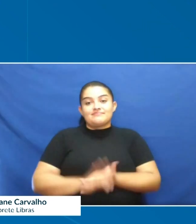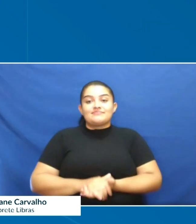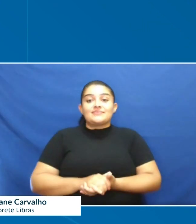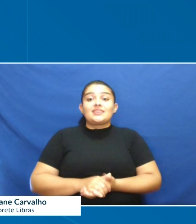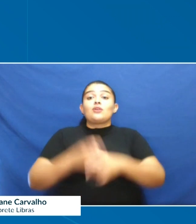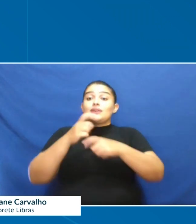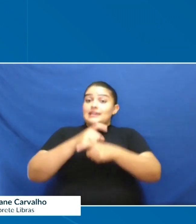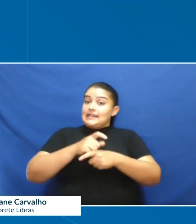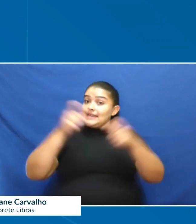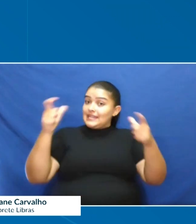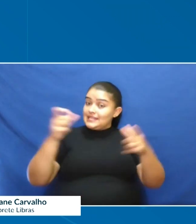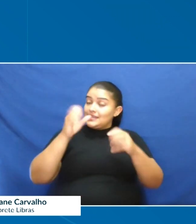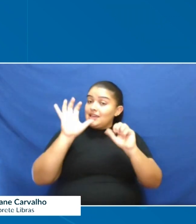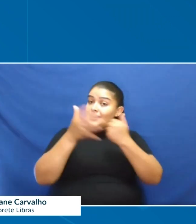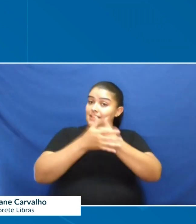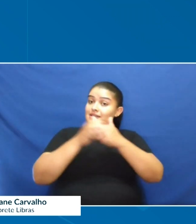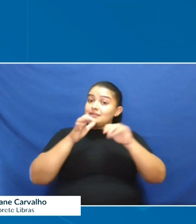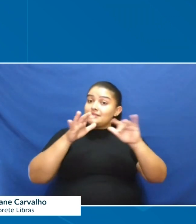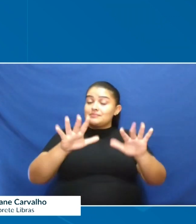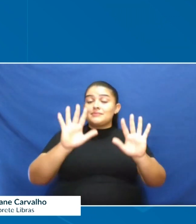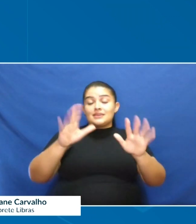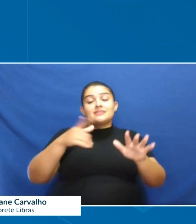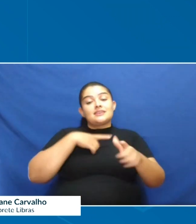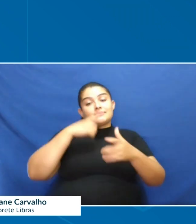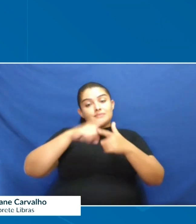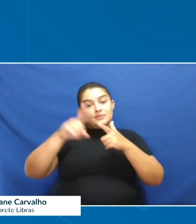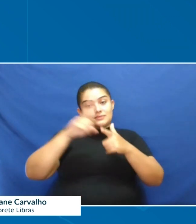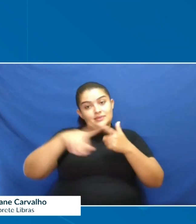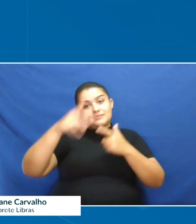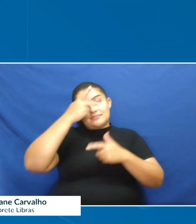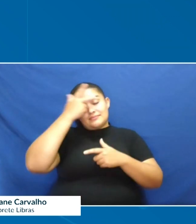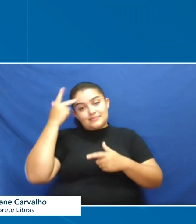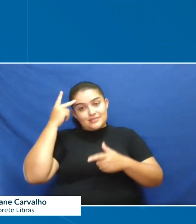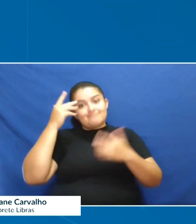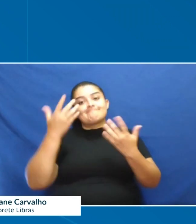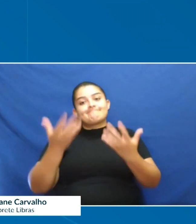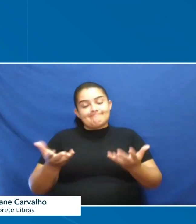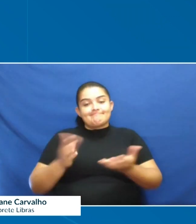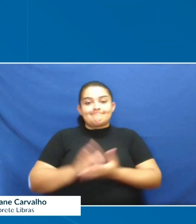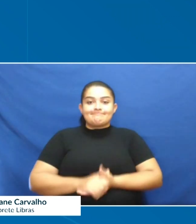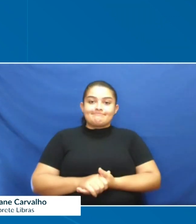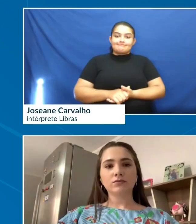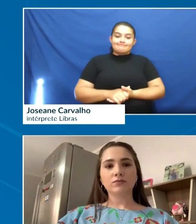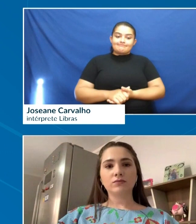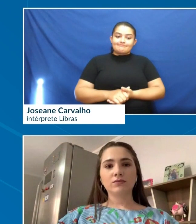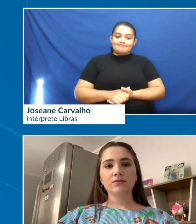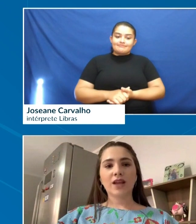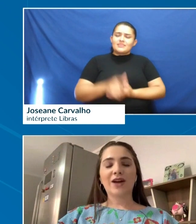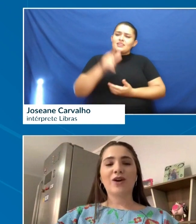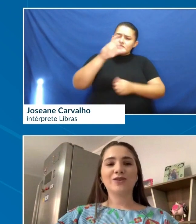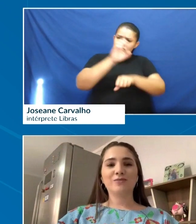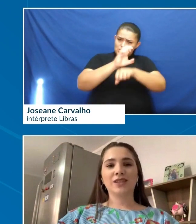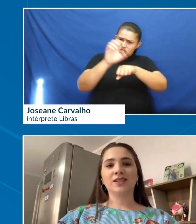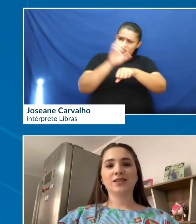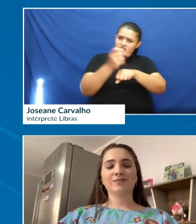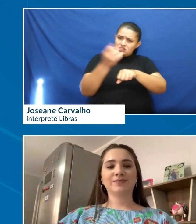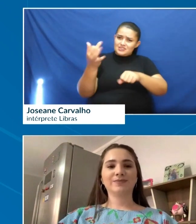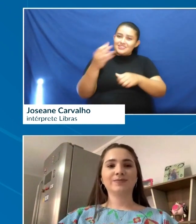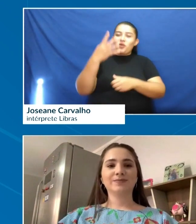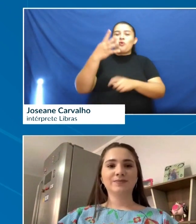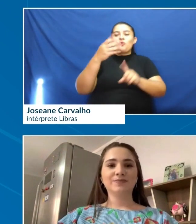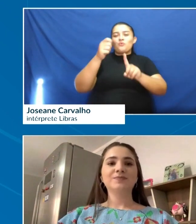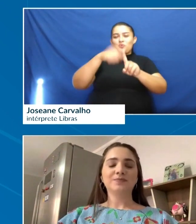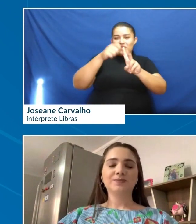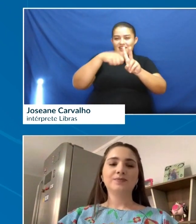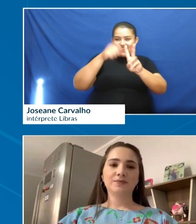pandemia, só que a gente teve baixa de pessoas, então tivemos que lidar bastante com isso. Você já está nesse estágio há quanto tempo? Há 4 meses.